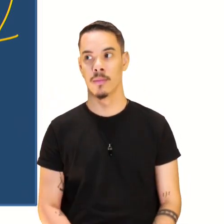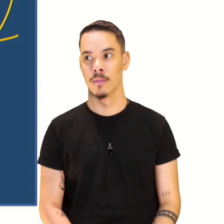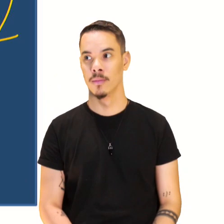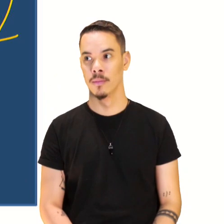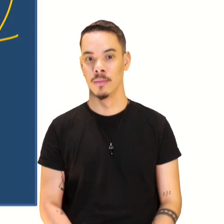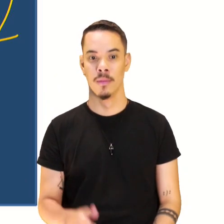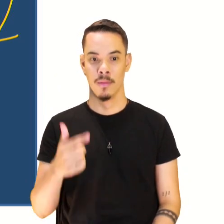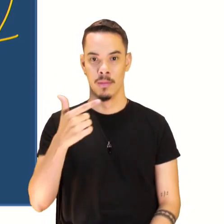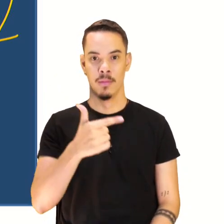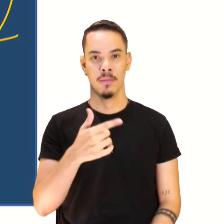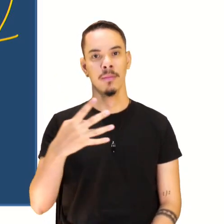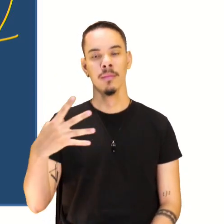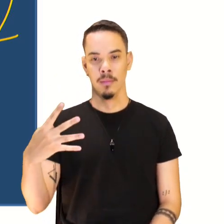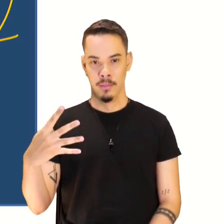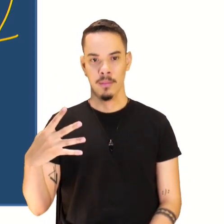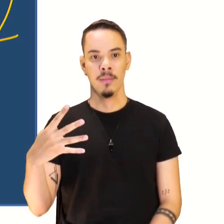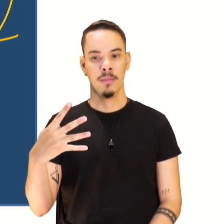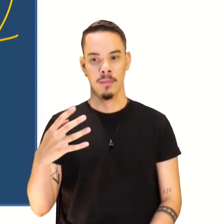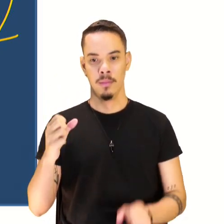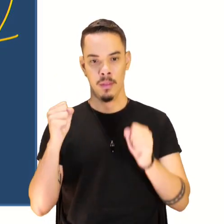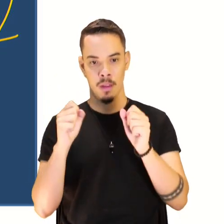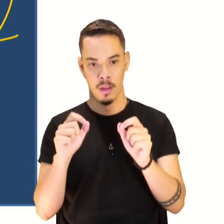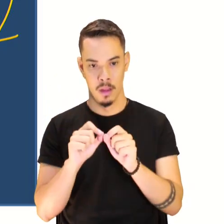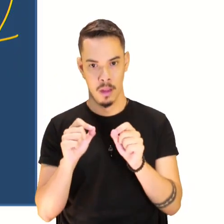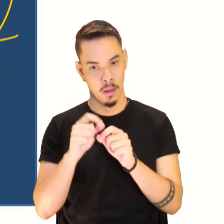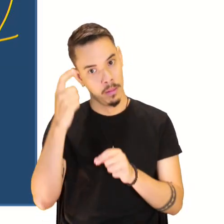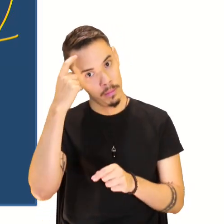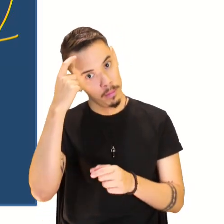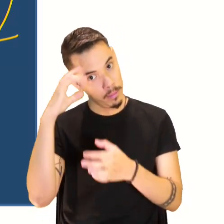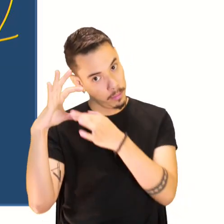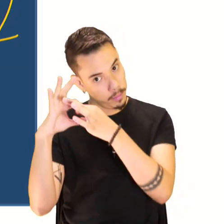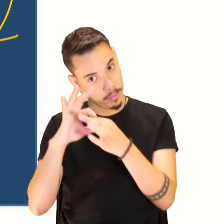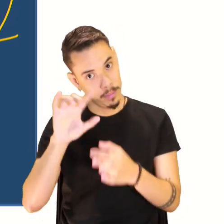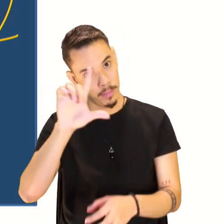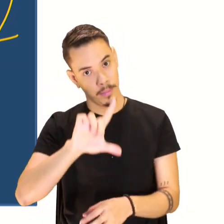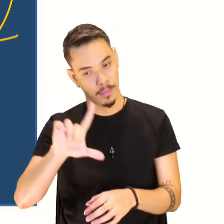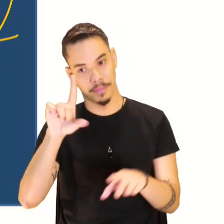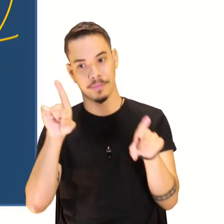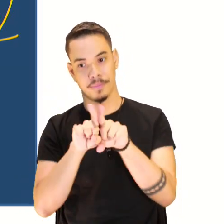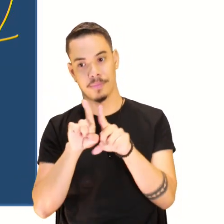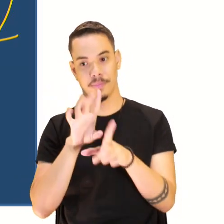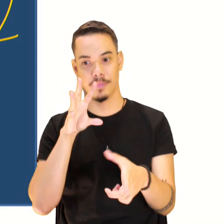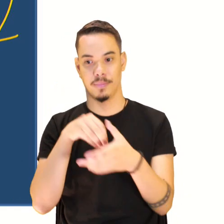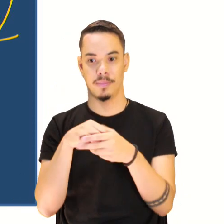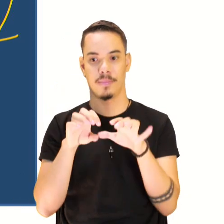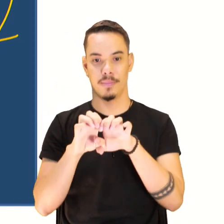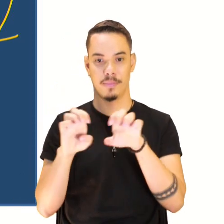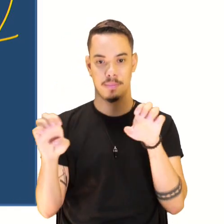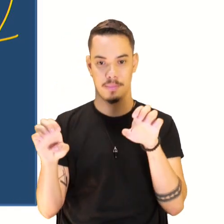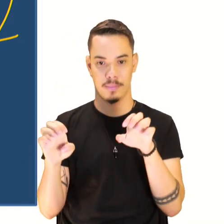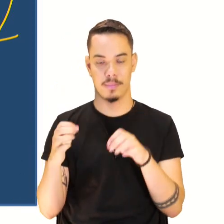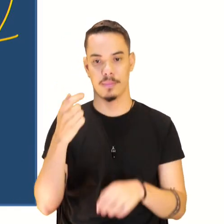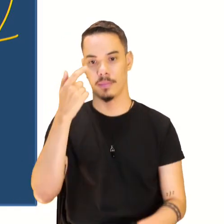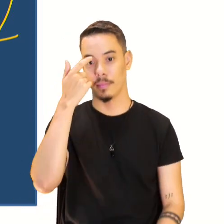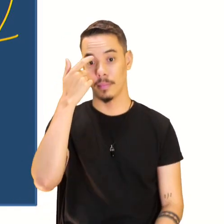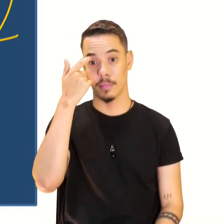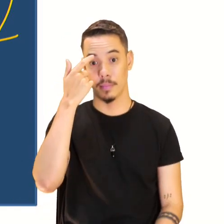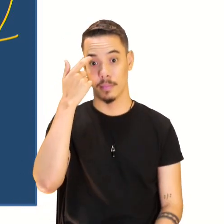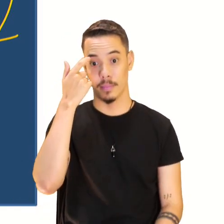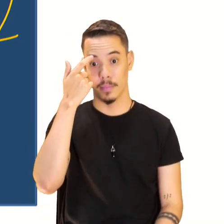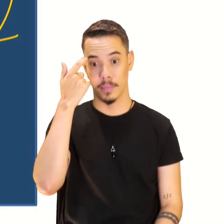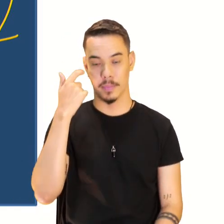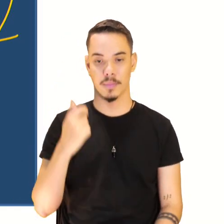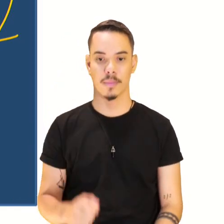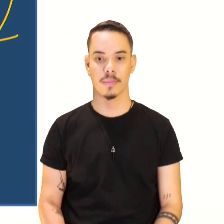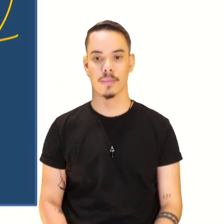24 né podemos fazer pelo raciocínio lógico ou também fazendo na equação 10 vezes x 10 X